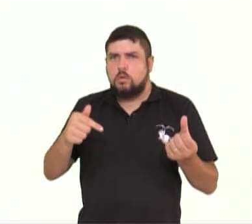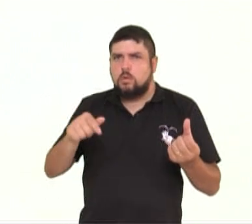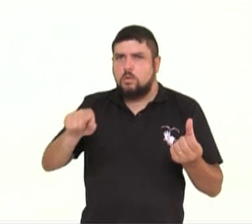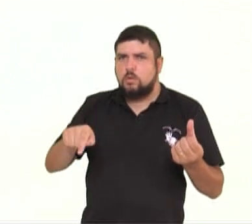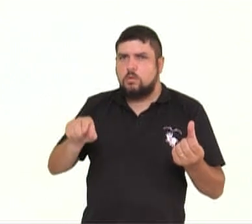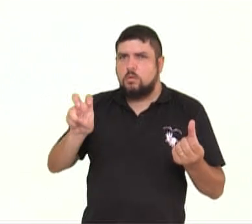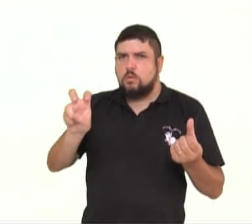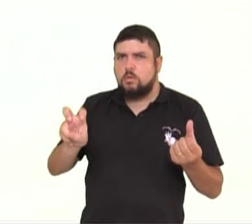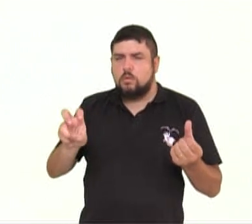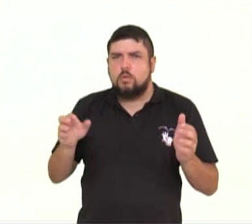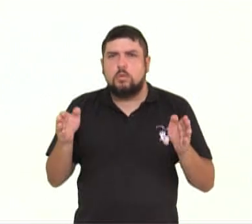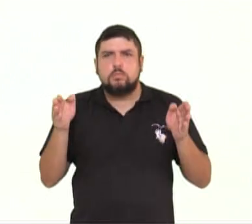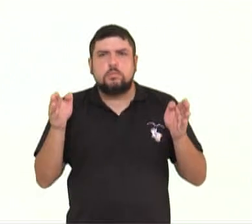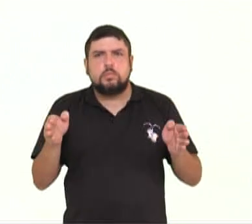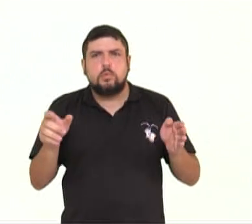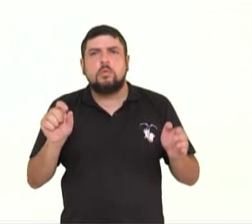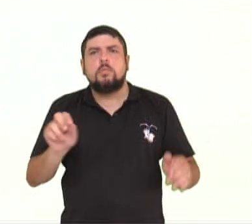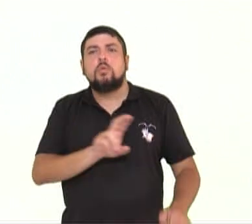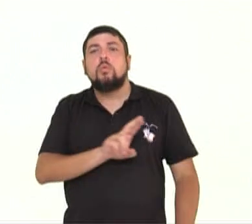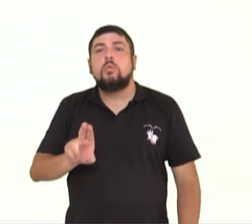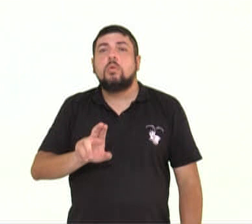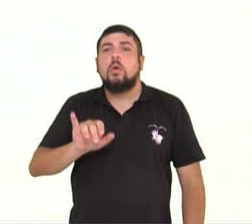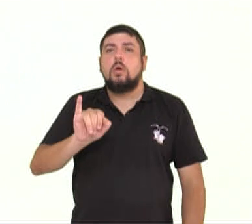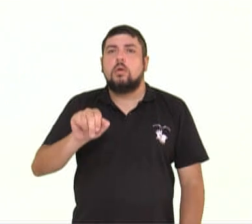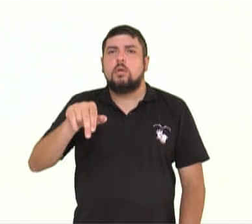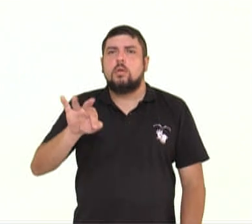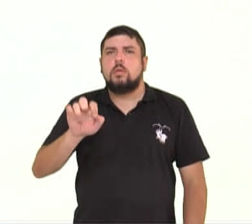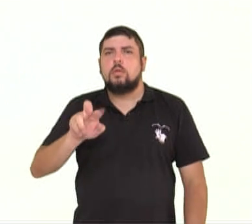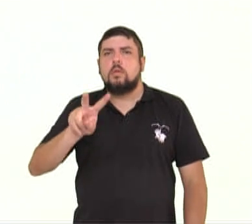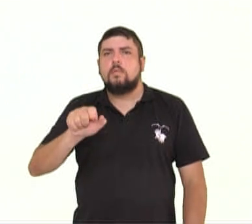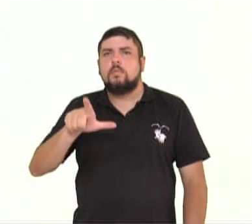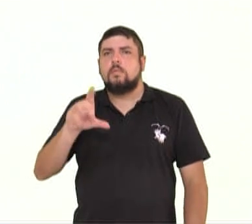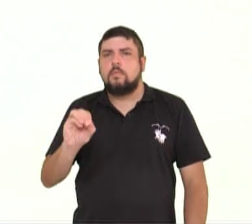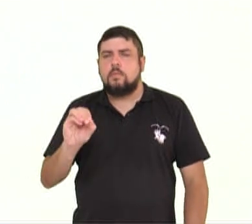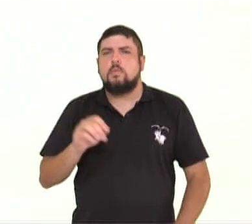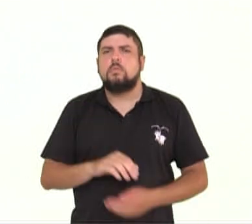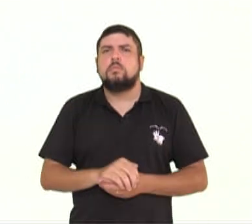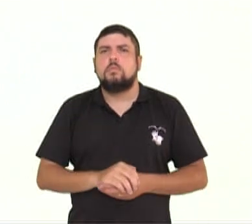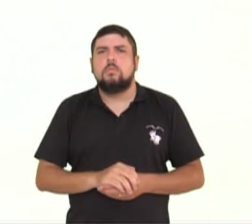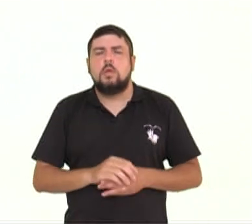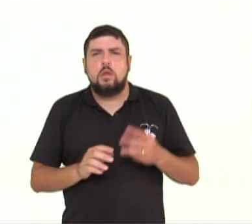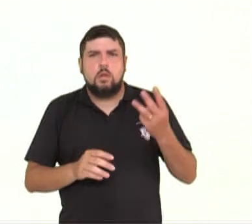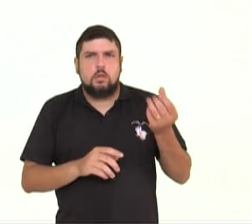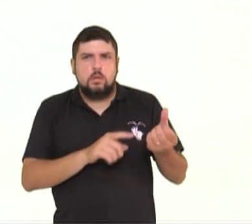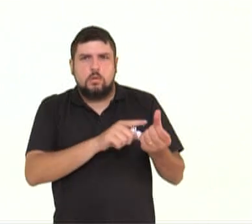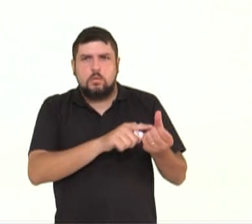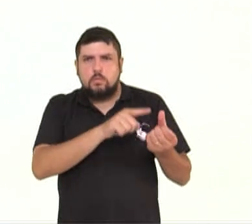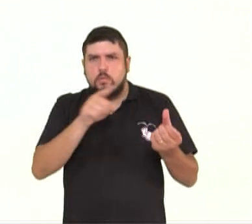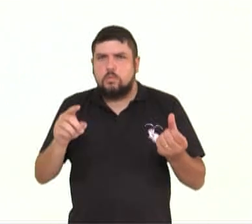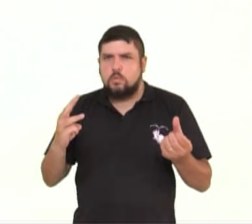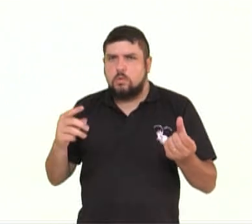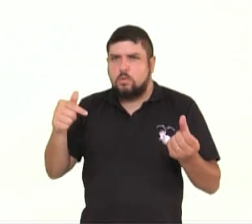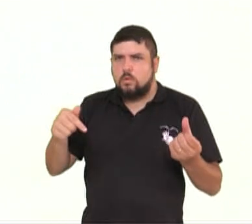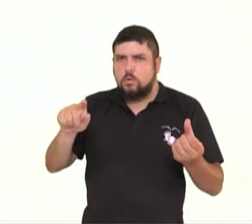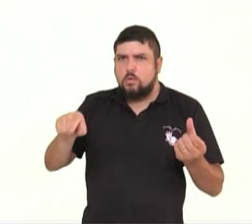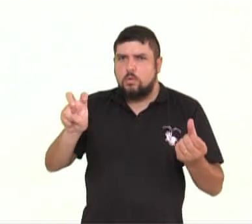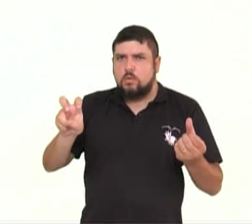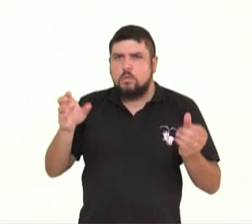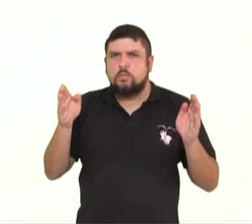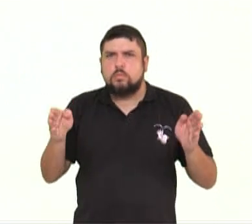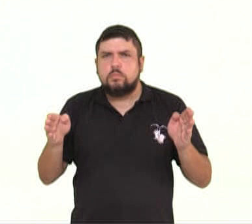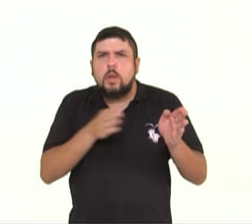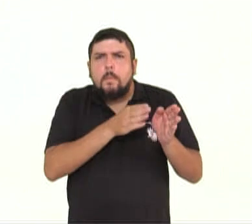37,5, é o quê? É um intervalo. Quantos números vocês acham que existe entre o